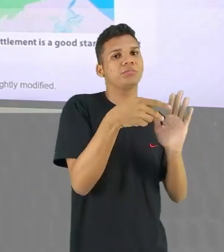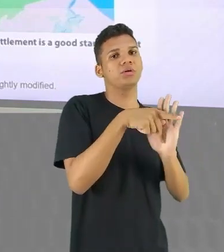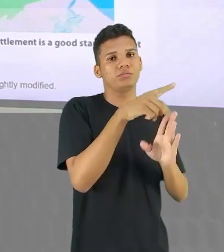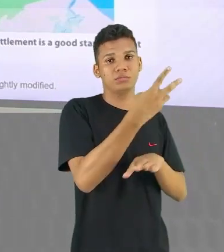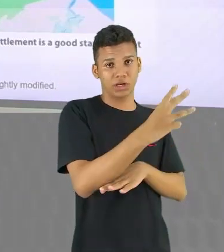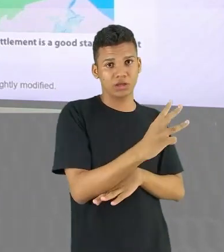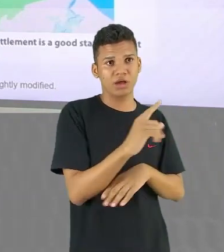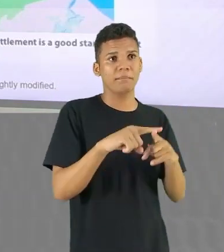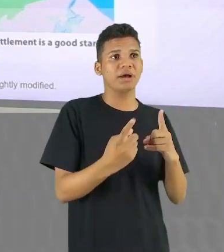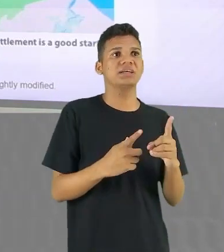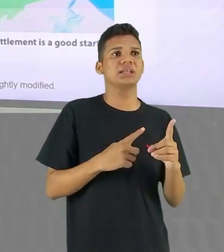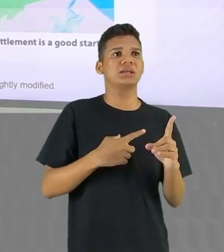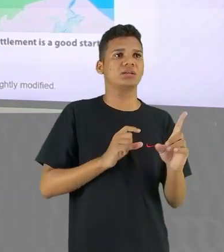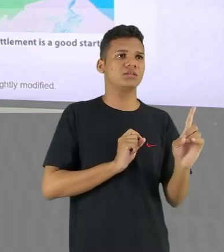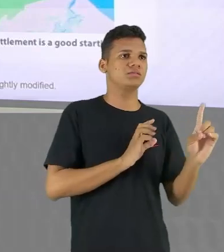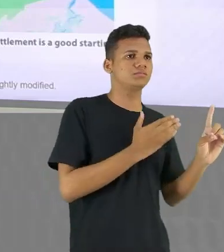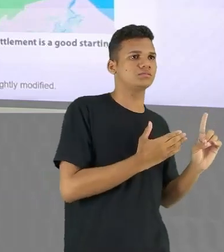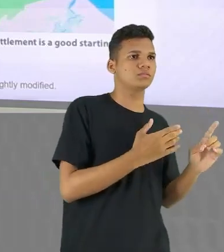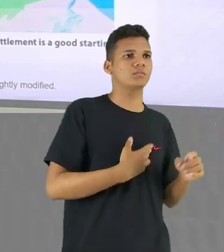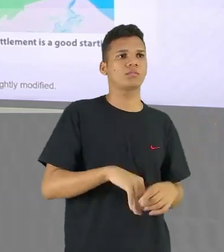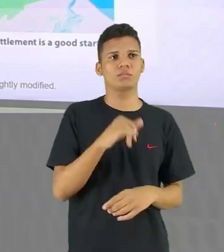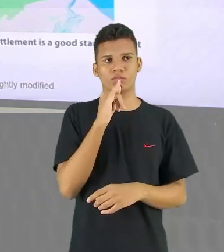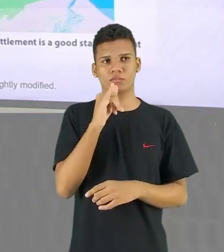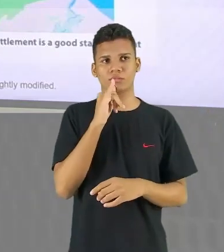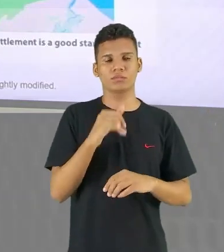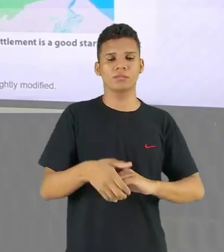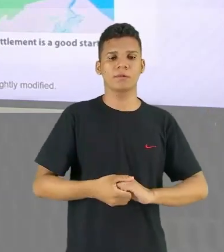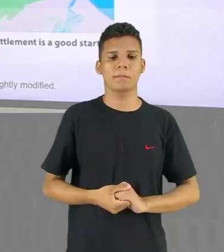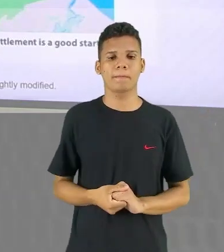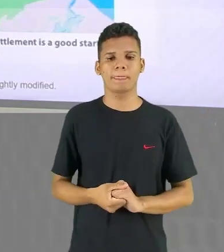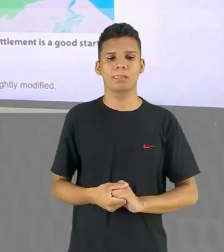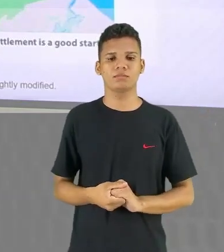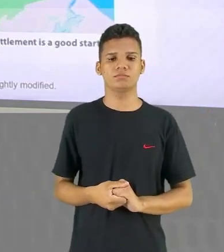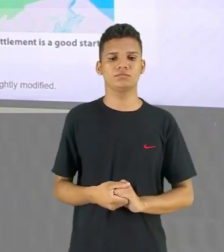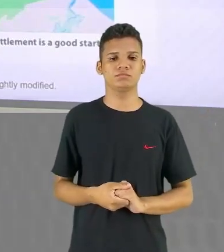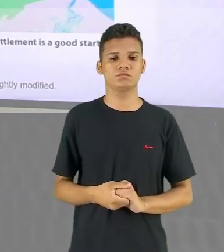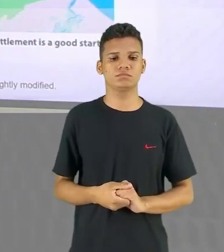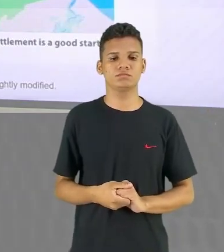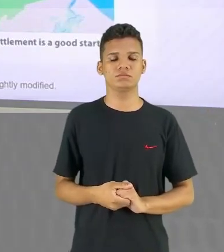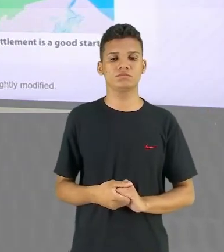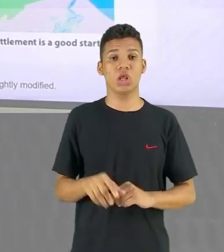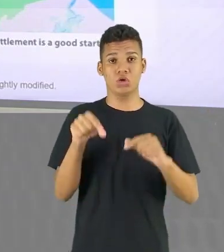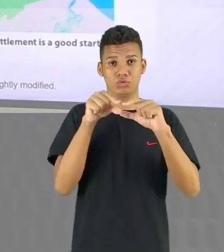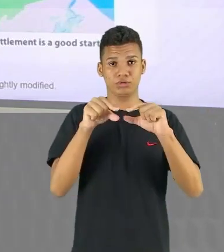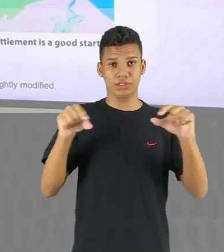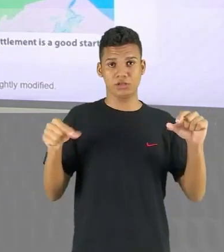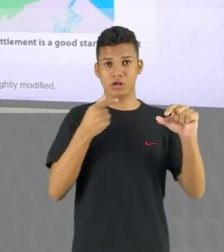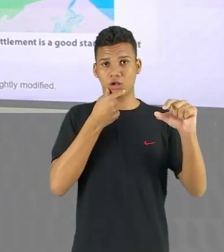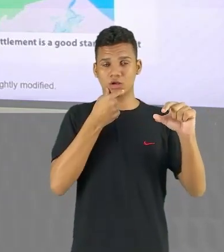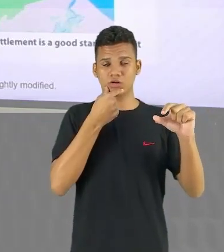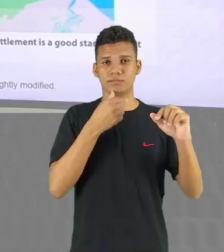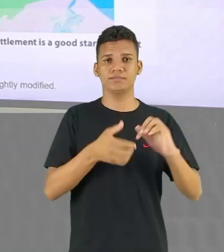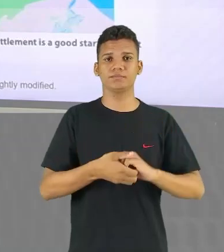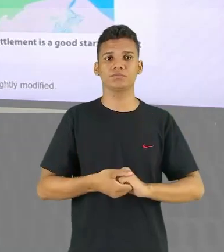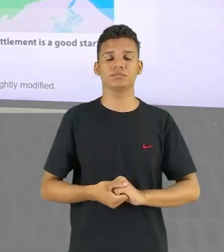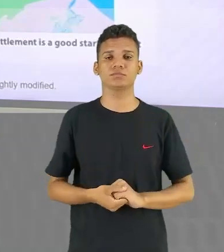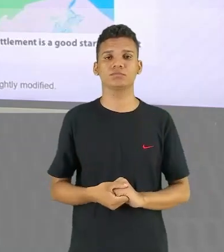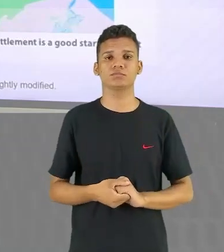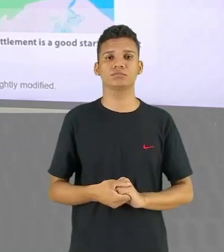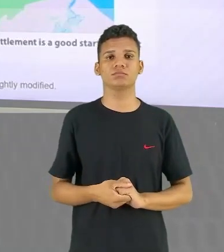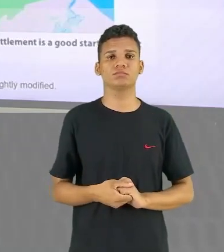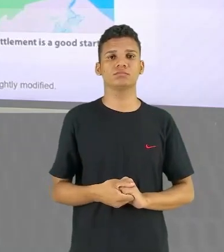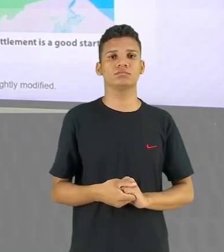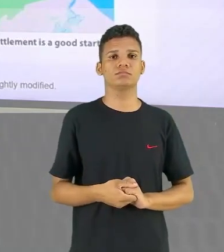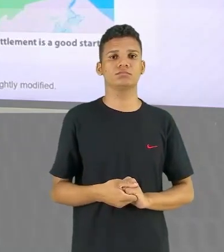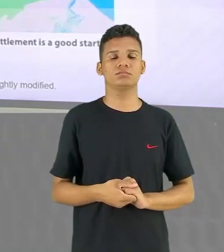textual. Sitting on a sand pit a short distance from Atlantic Ocean, this tiny settlement is a good